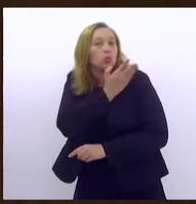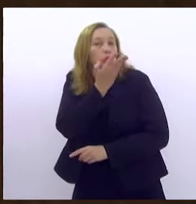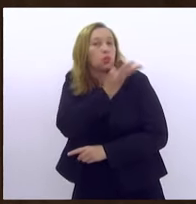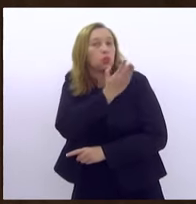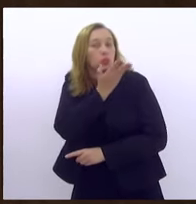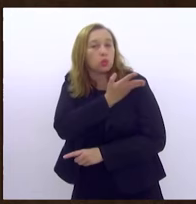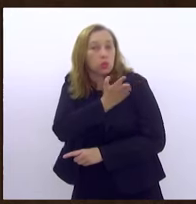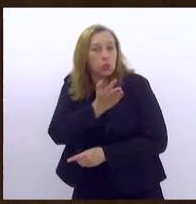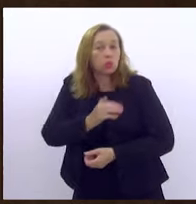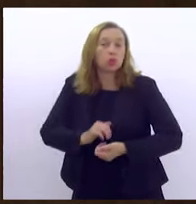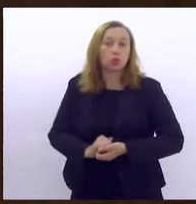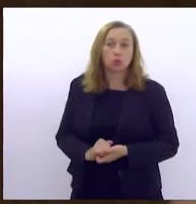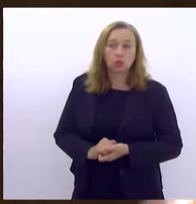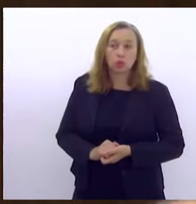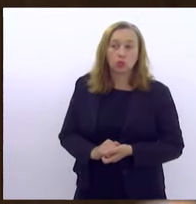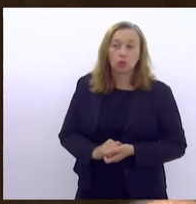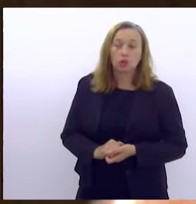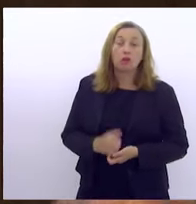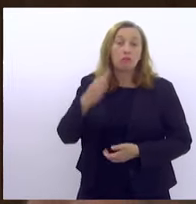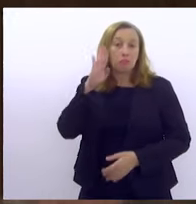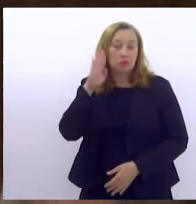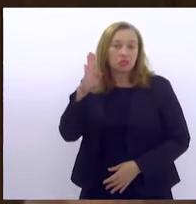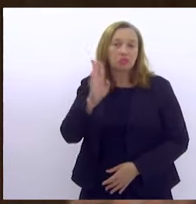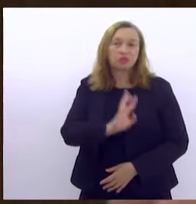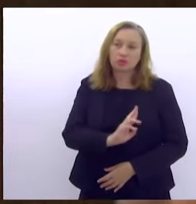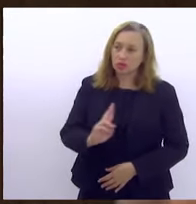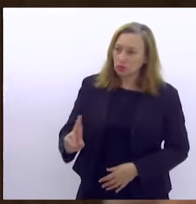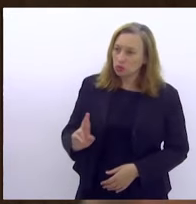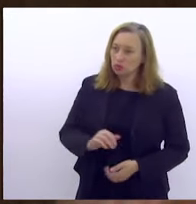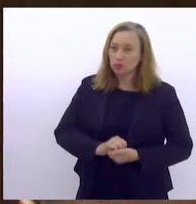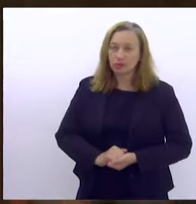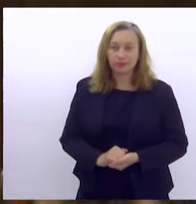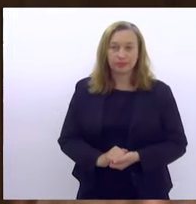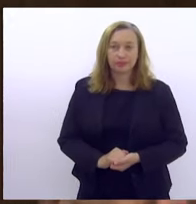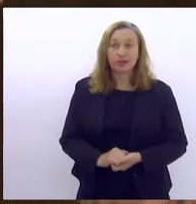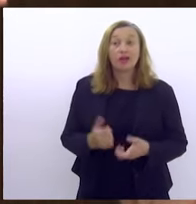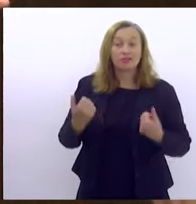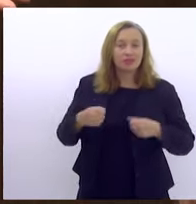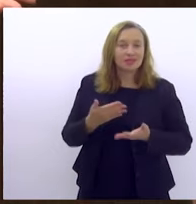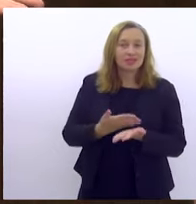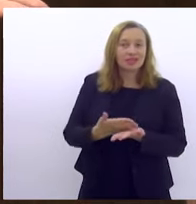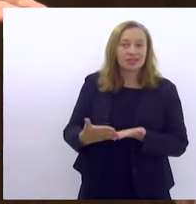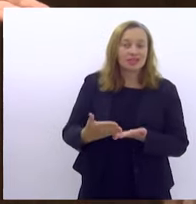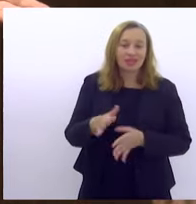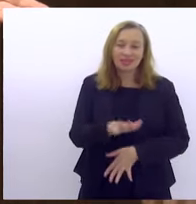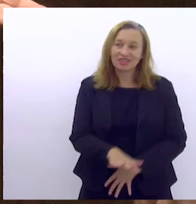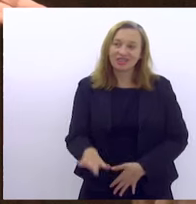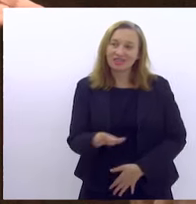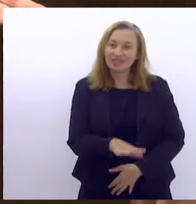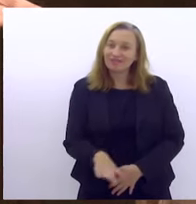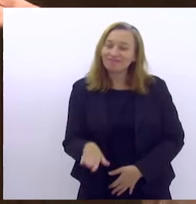aí especificamente o religioso, tem que começar pelas crianças.